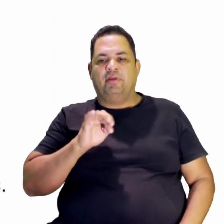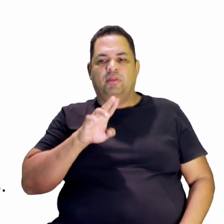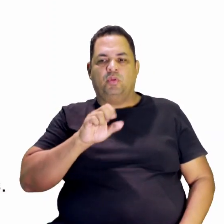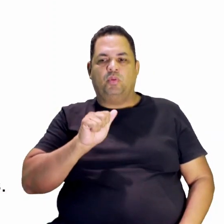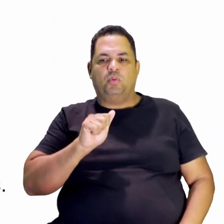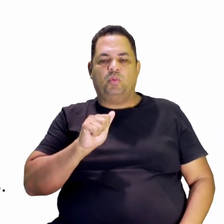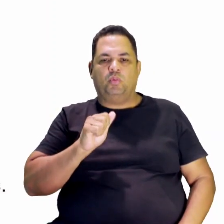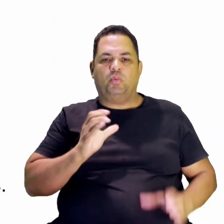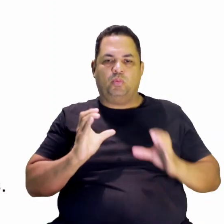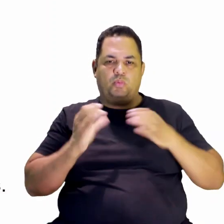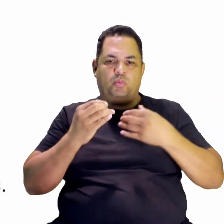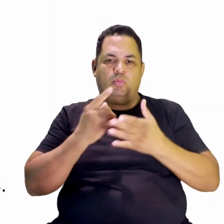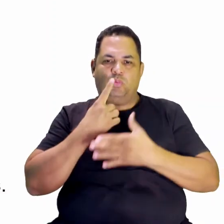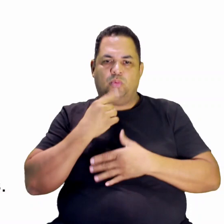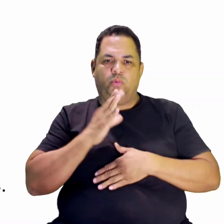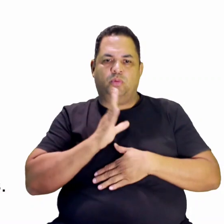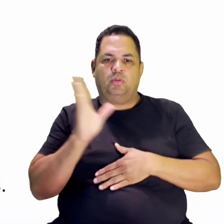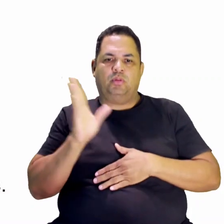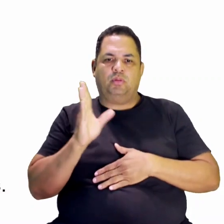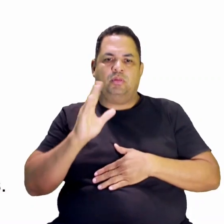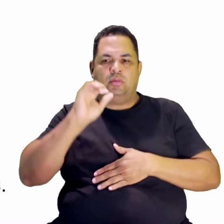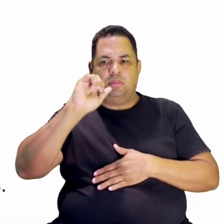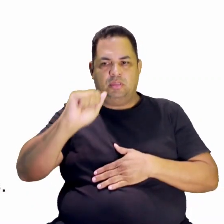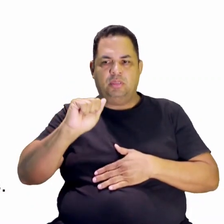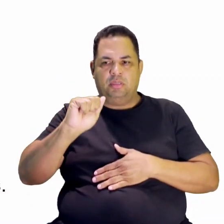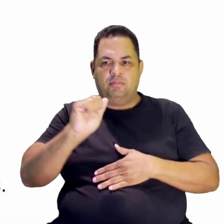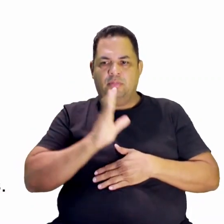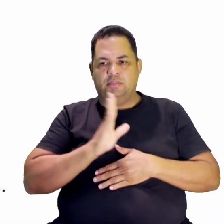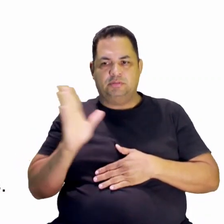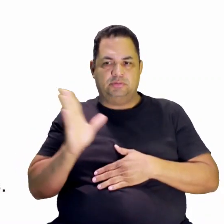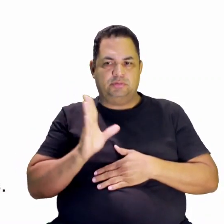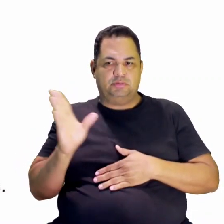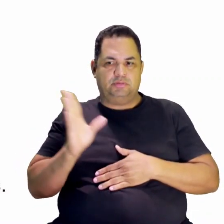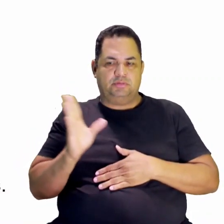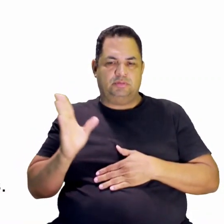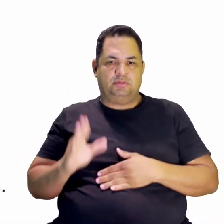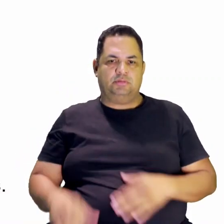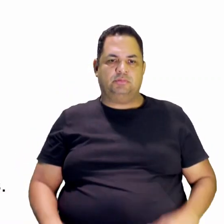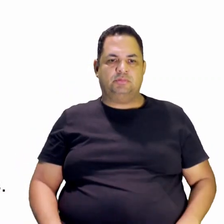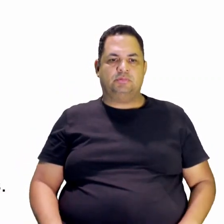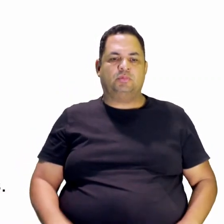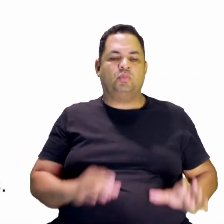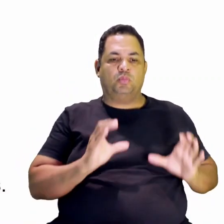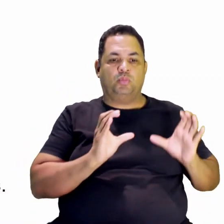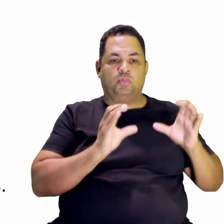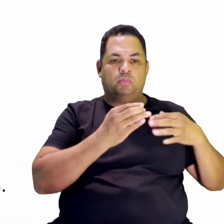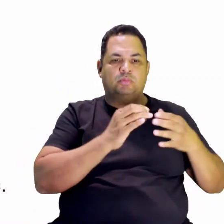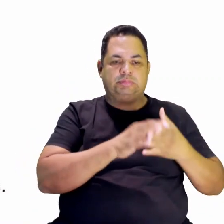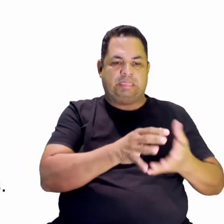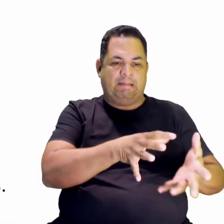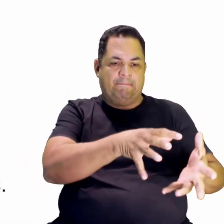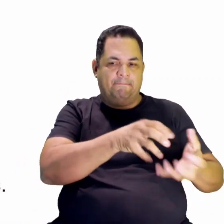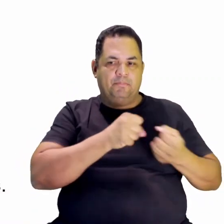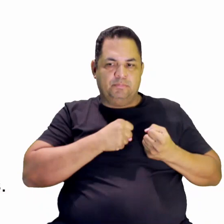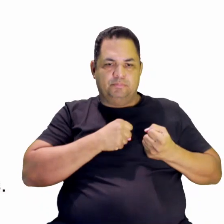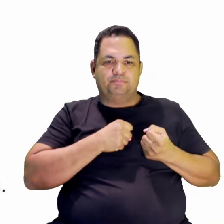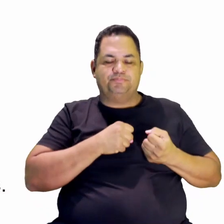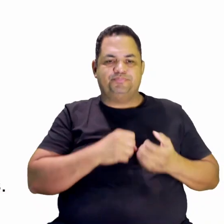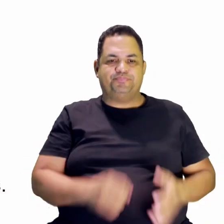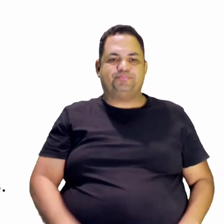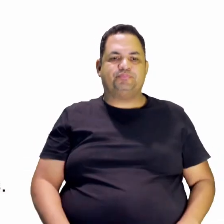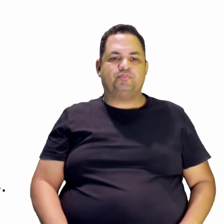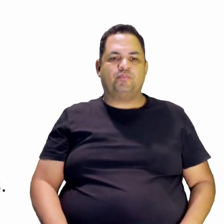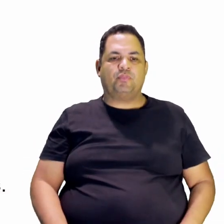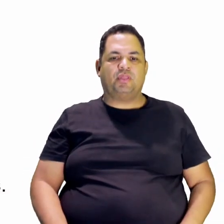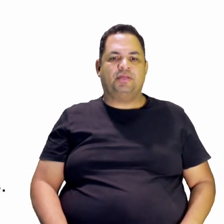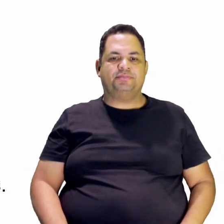ganhar, está para a direita, a aceleração é para a direita. Aí o que acontece com a equipe verde? Vai ser arrastada. E, na verdade,